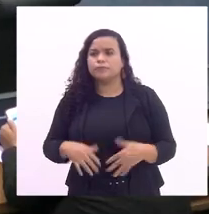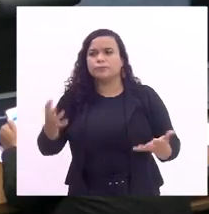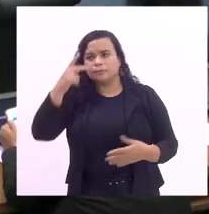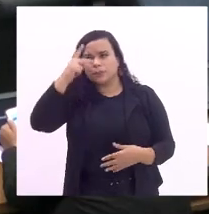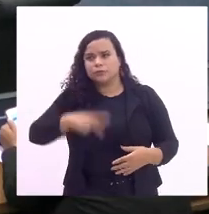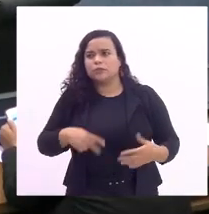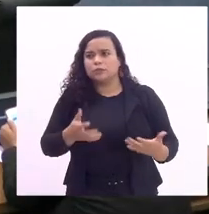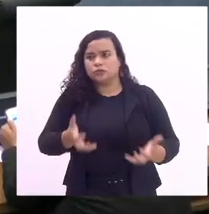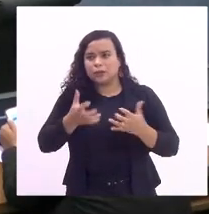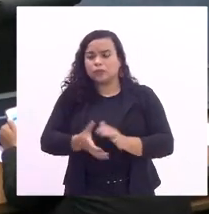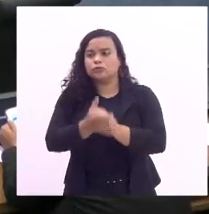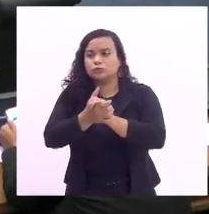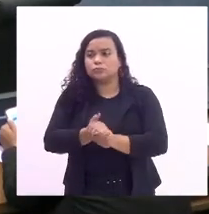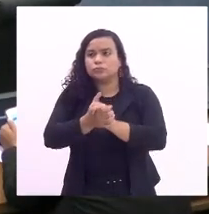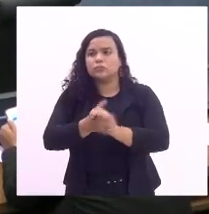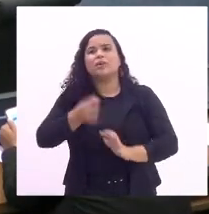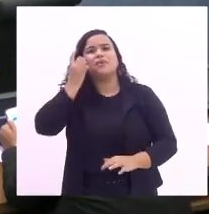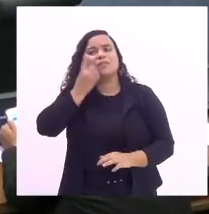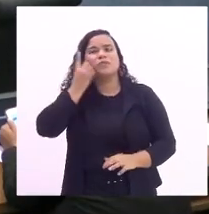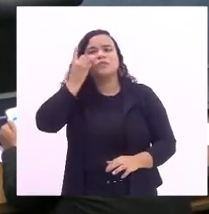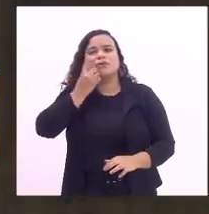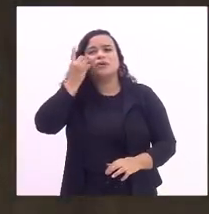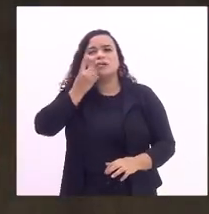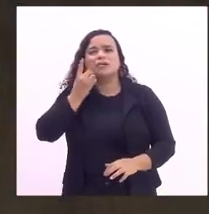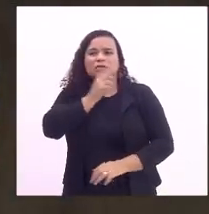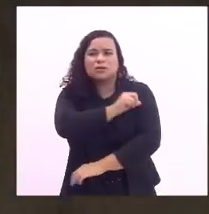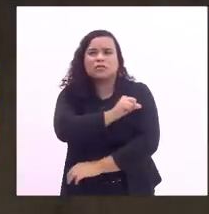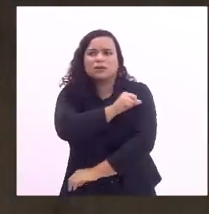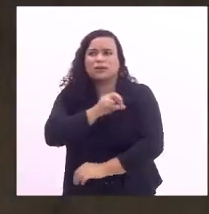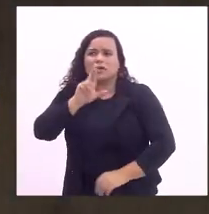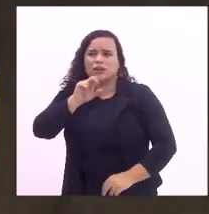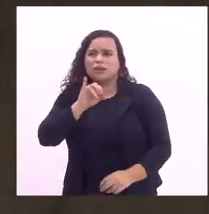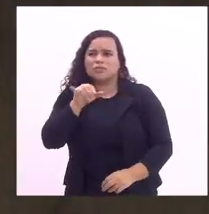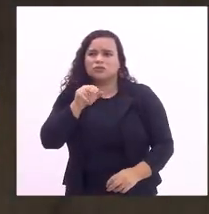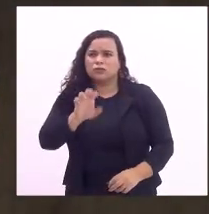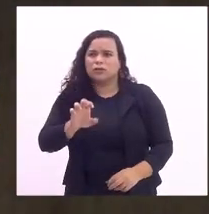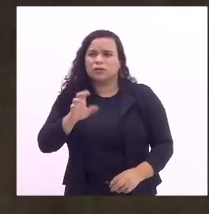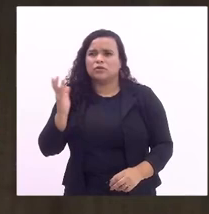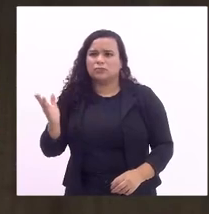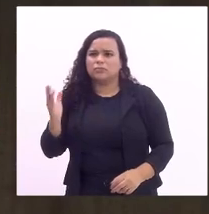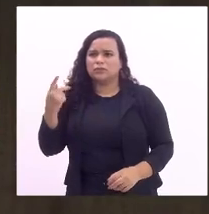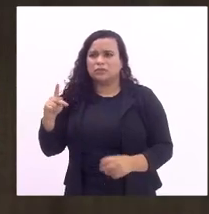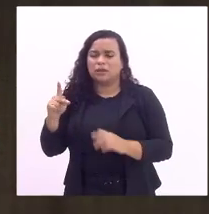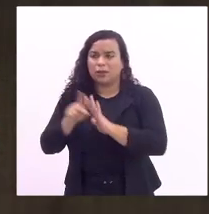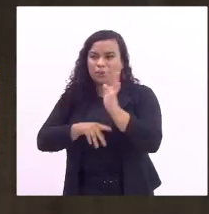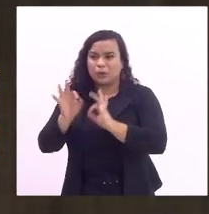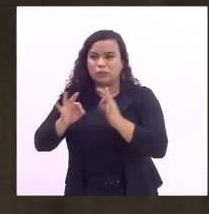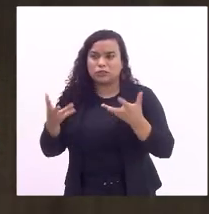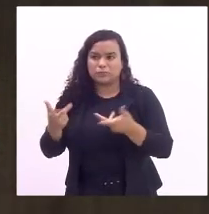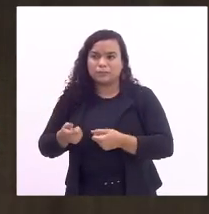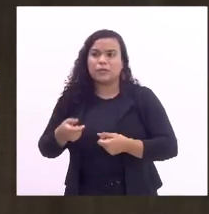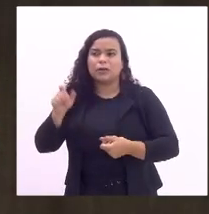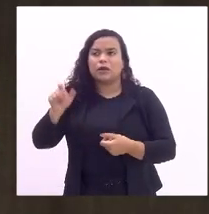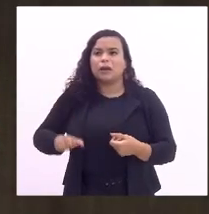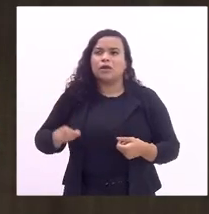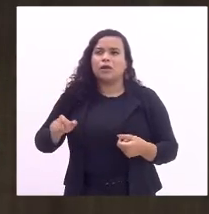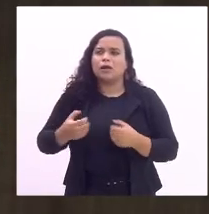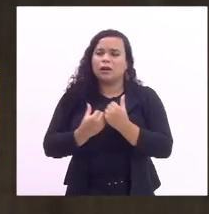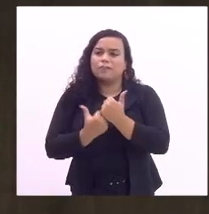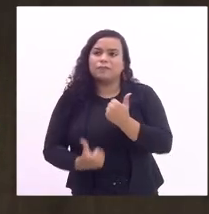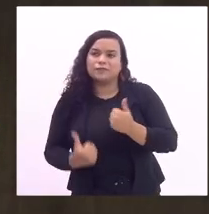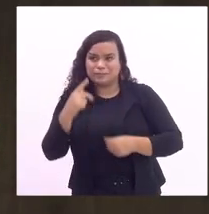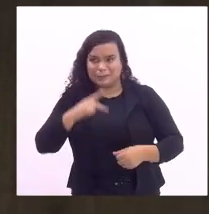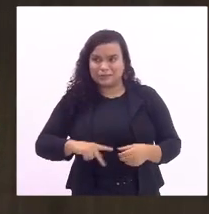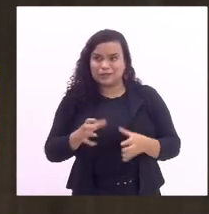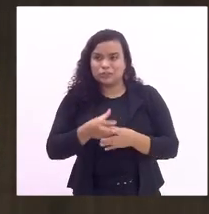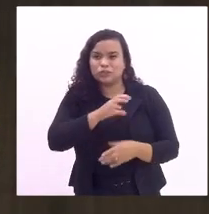Presidente, eu quero saudar aqui a deputada enfermeira Rejane pelo seu projeto. Ela que é nossa vice-presidente